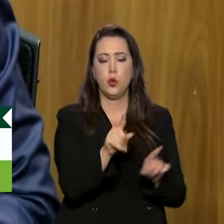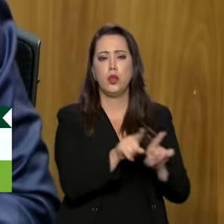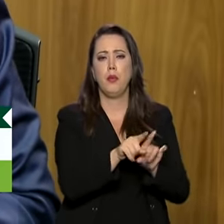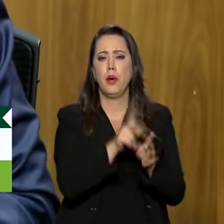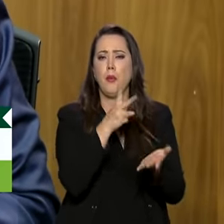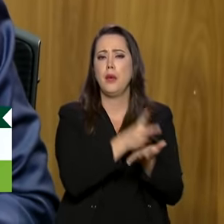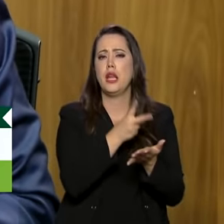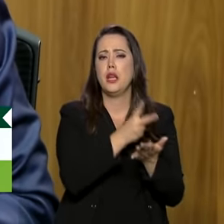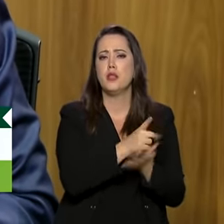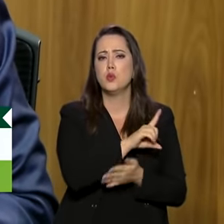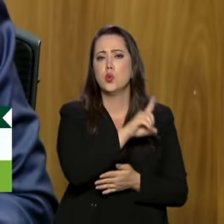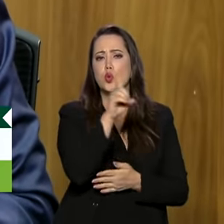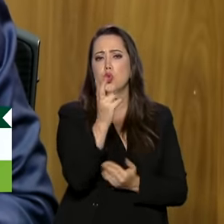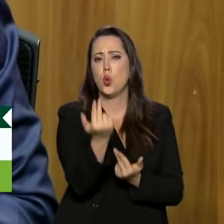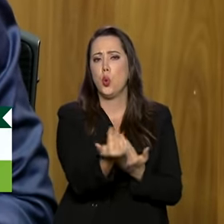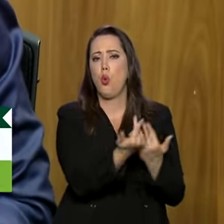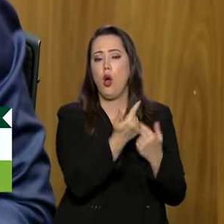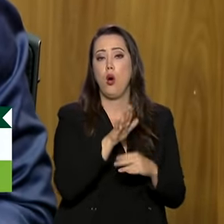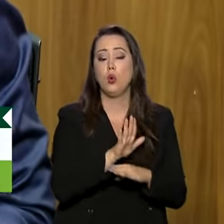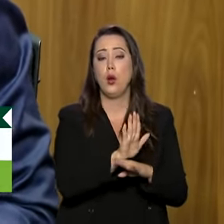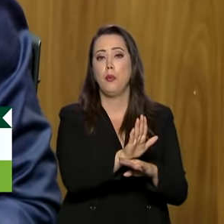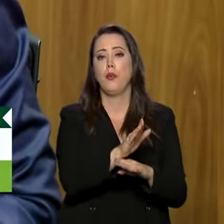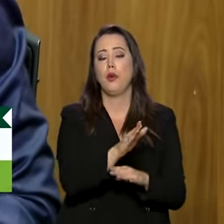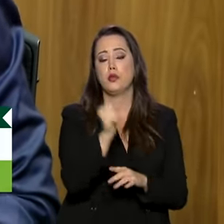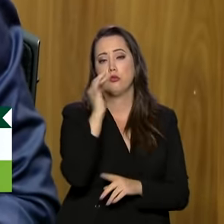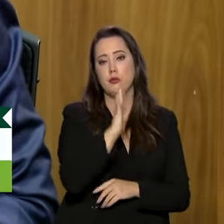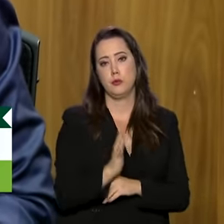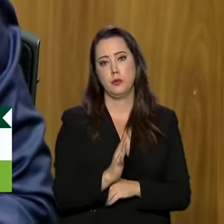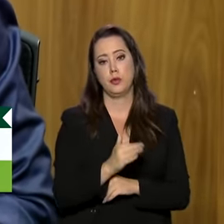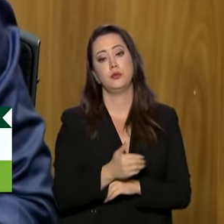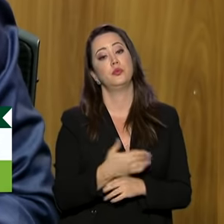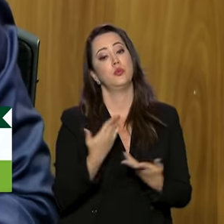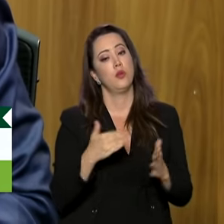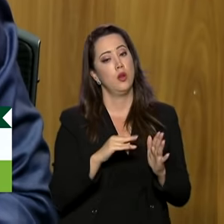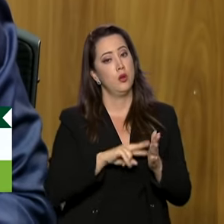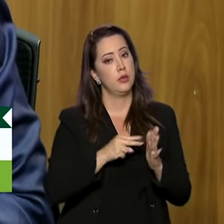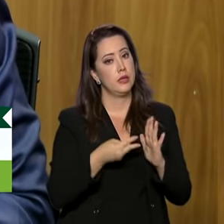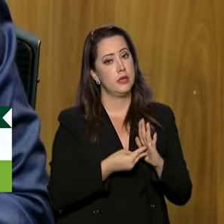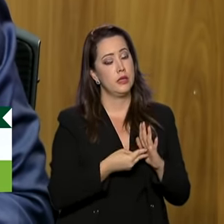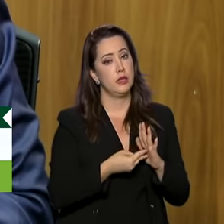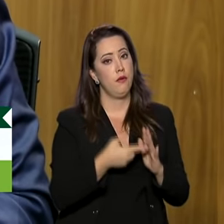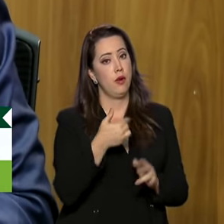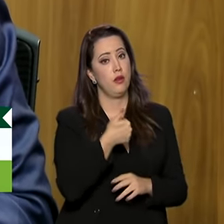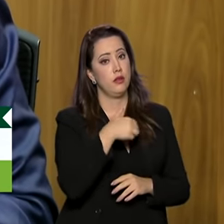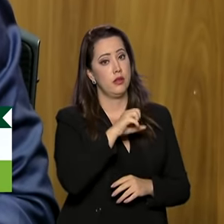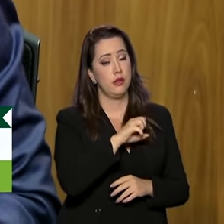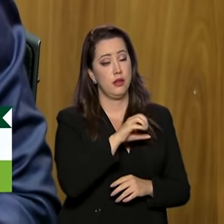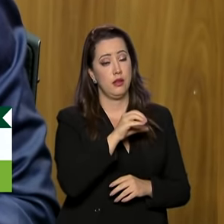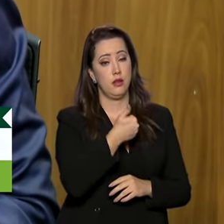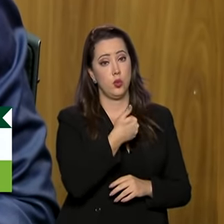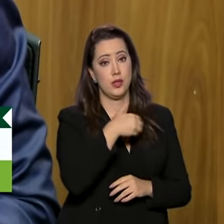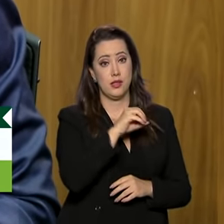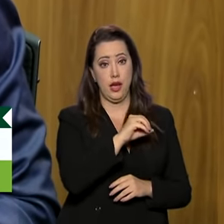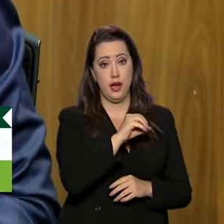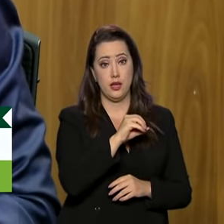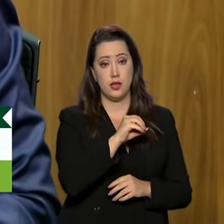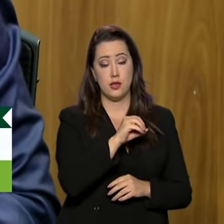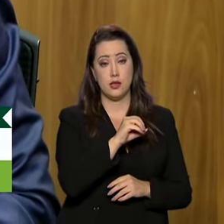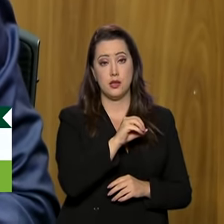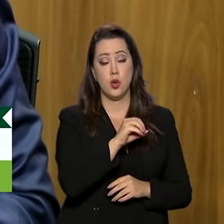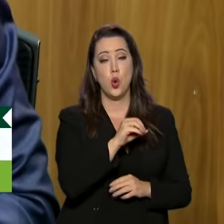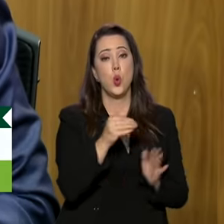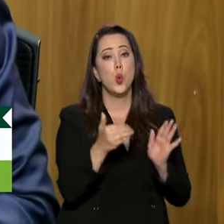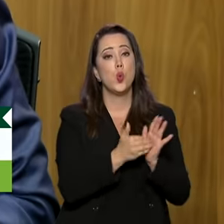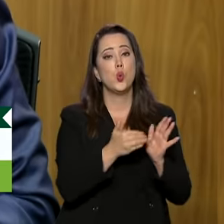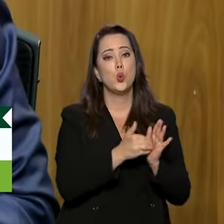mesmo cronograma do auxílio Brasil ou seja os dez últimos dias úteis do mês começando no